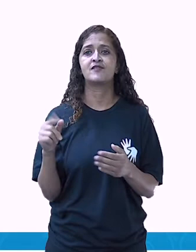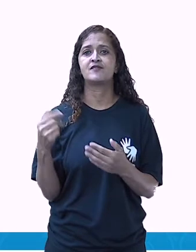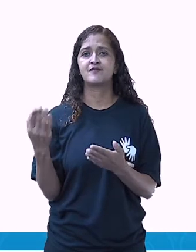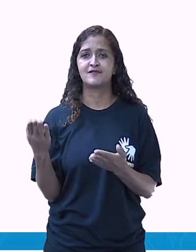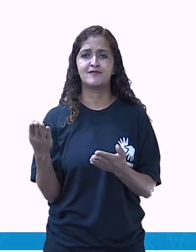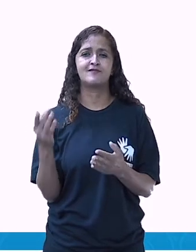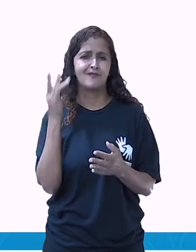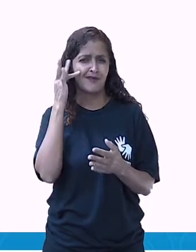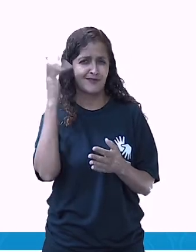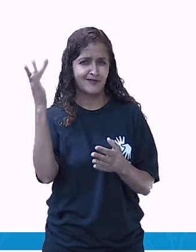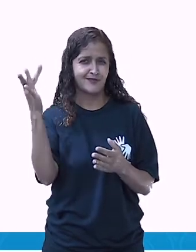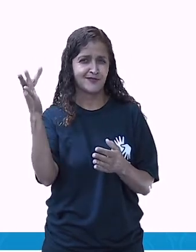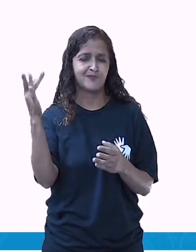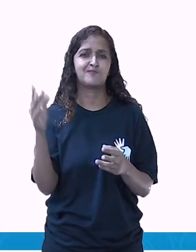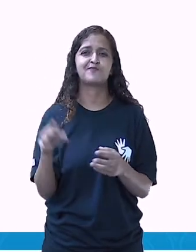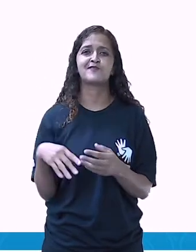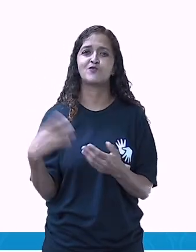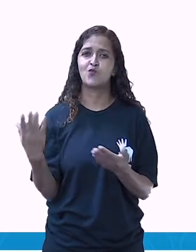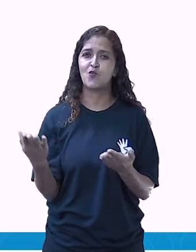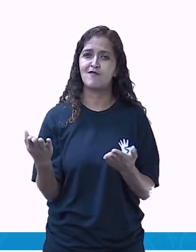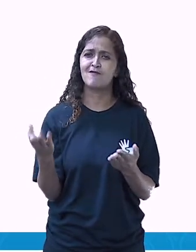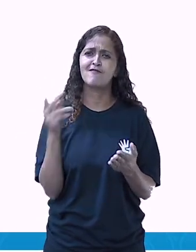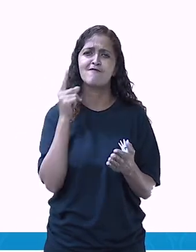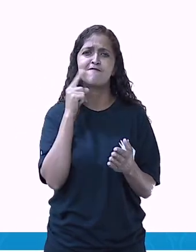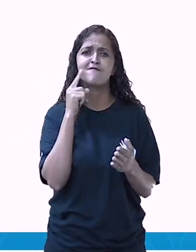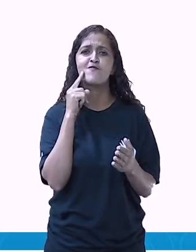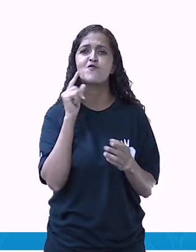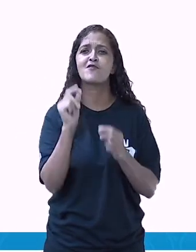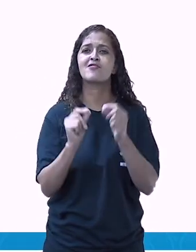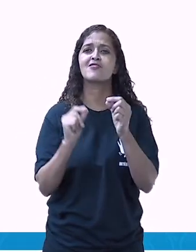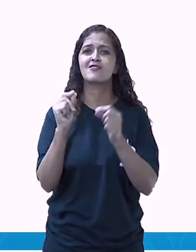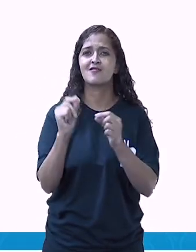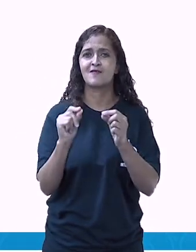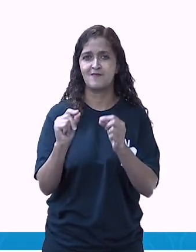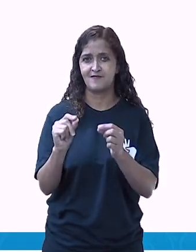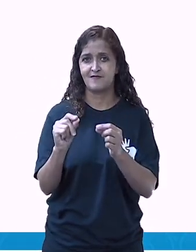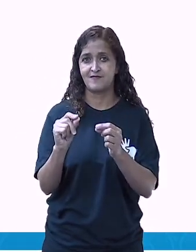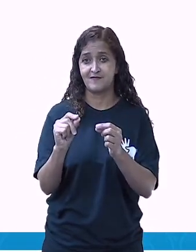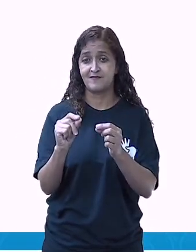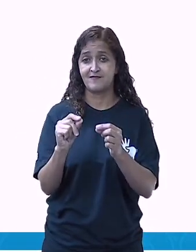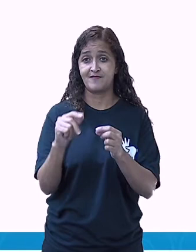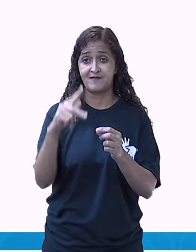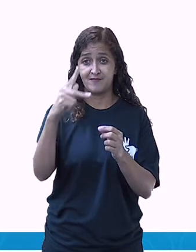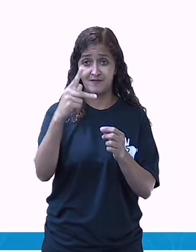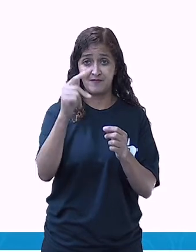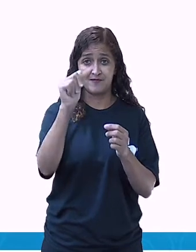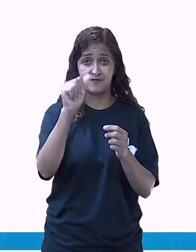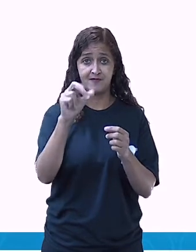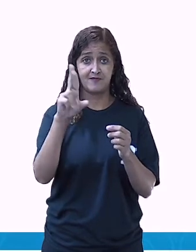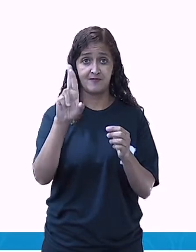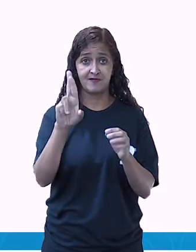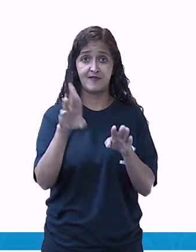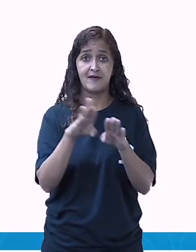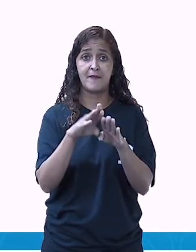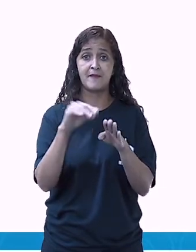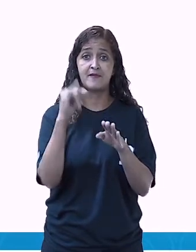decrescente foi fácil. É isso? Agora nós vamos passar para o ímpar e